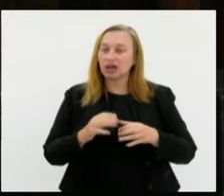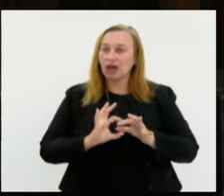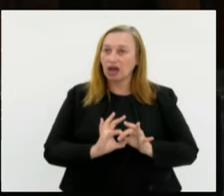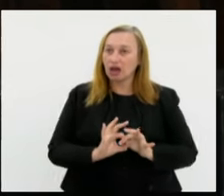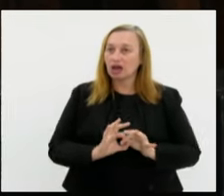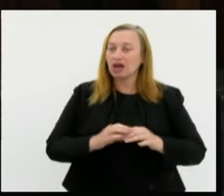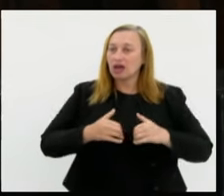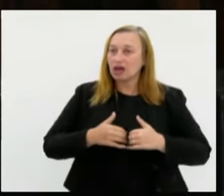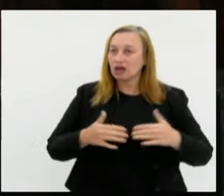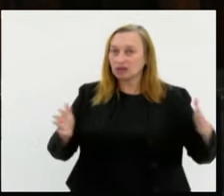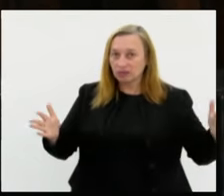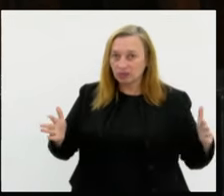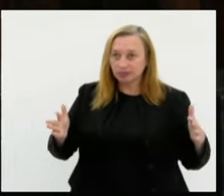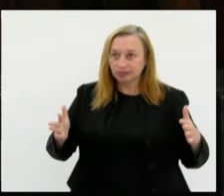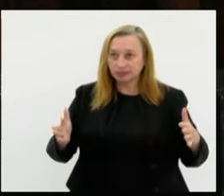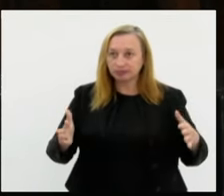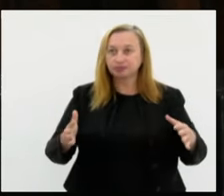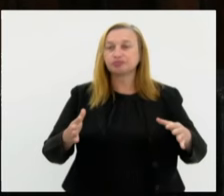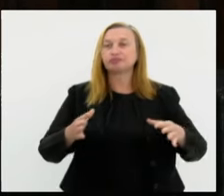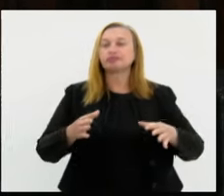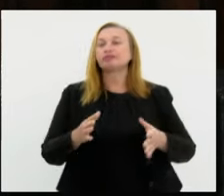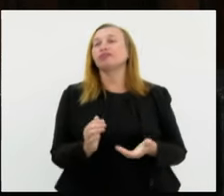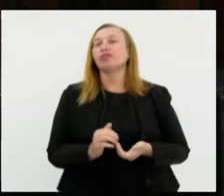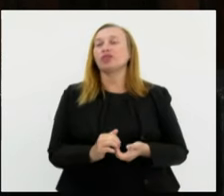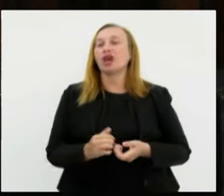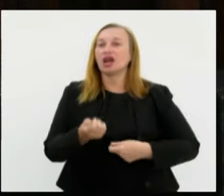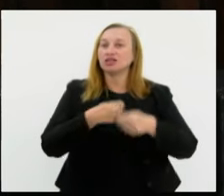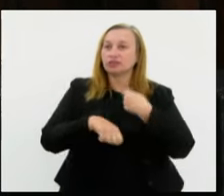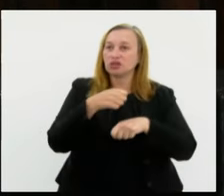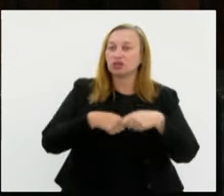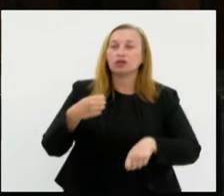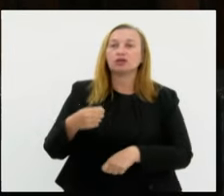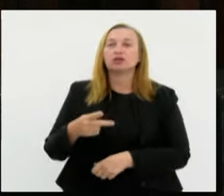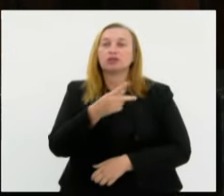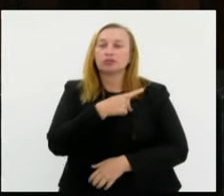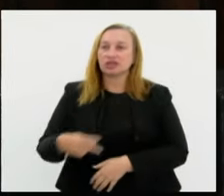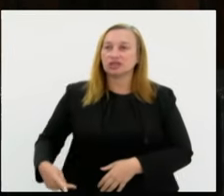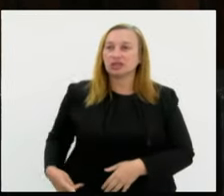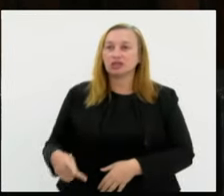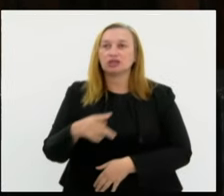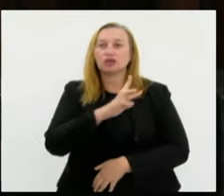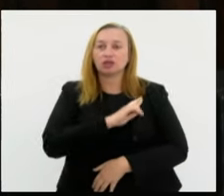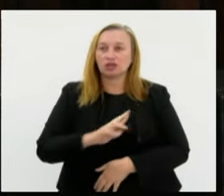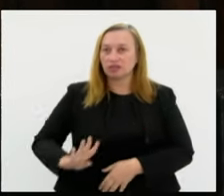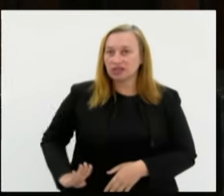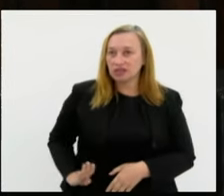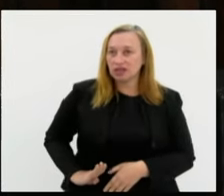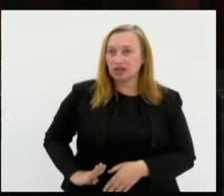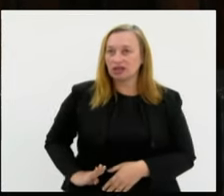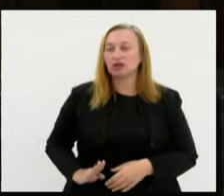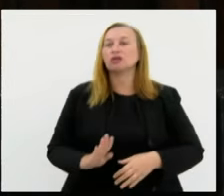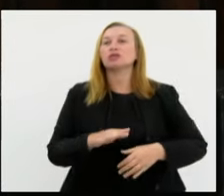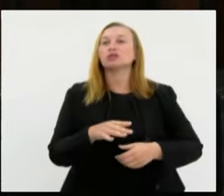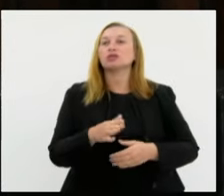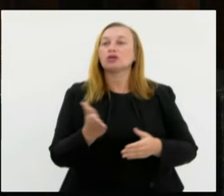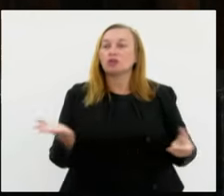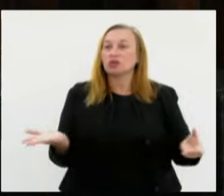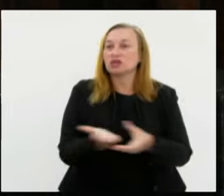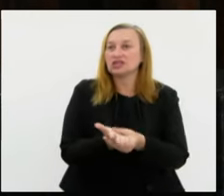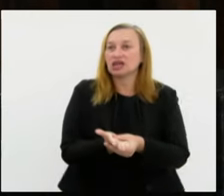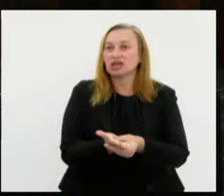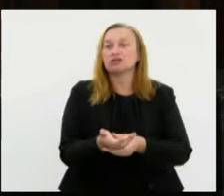íter processual no âmbito da CCJ. O presidente Rodrigo Bacelar abre um processo administrativo na casa imediatamente.